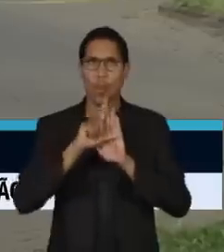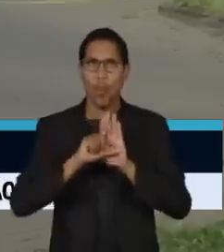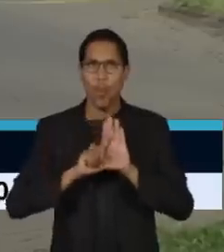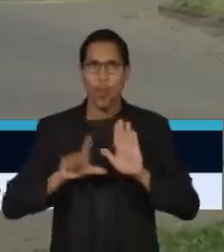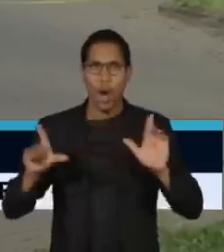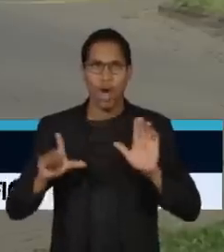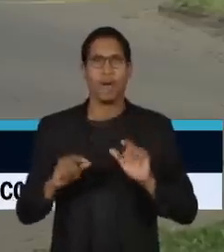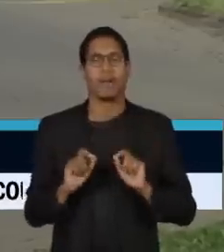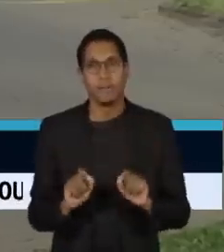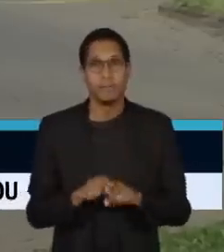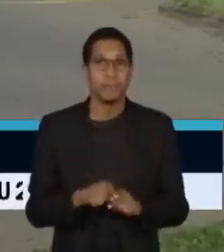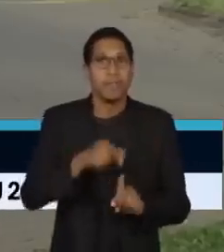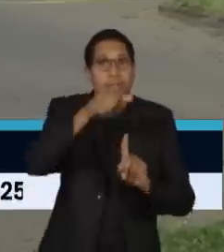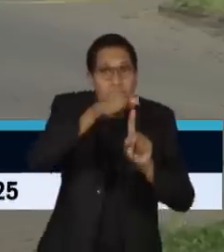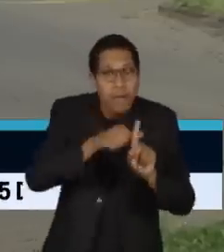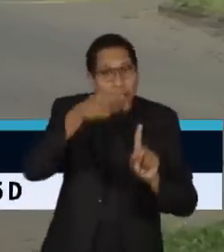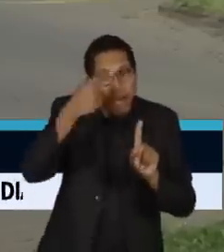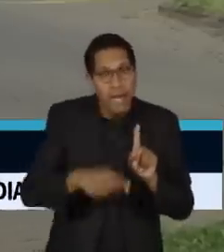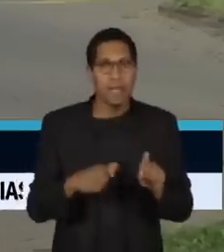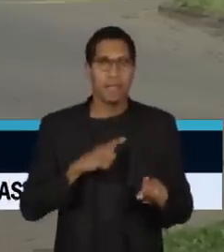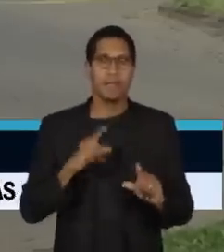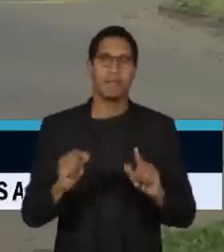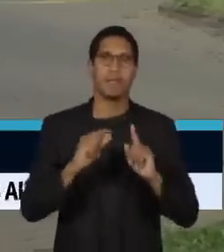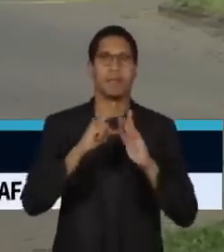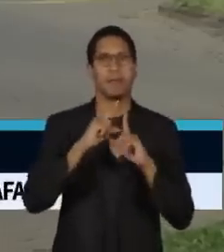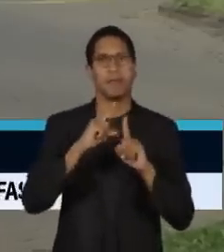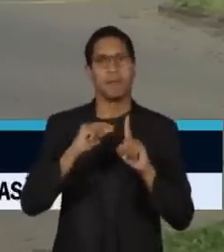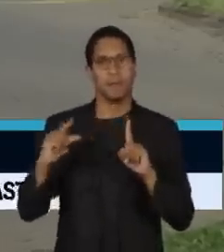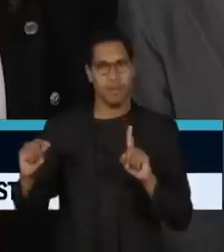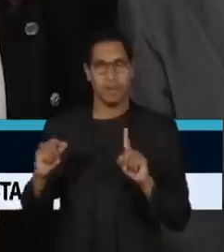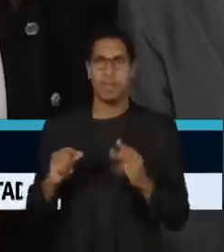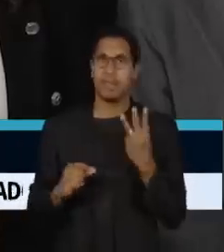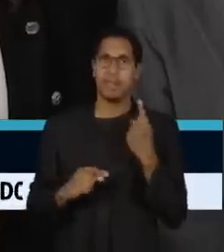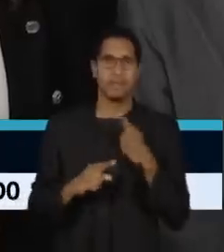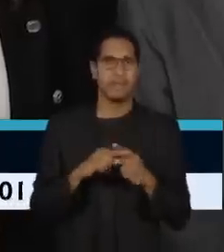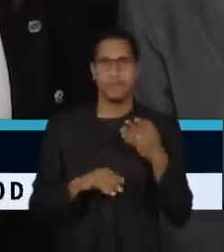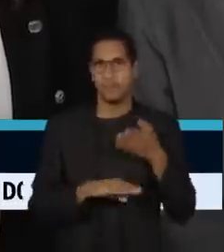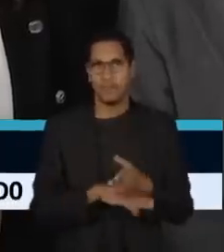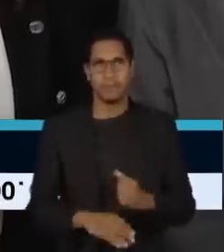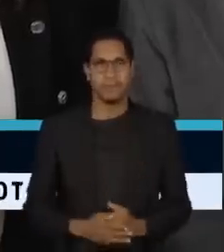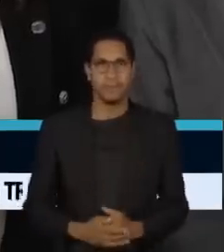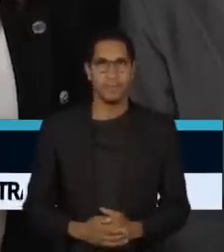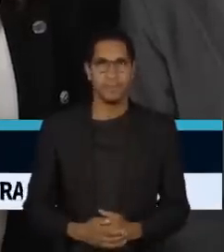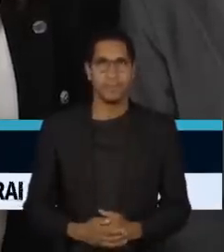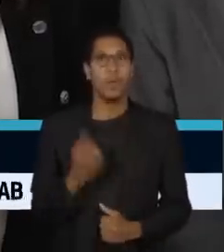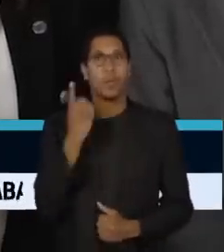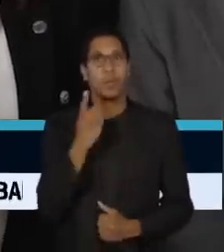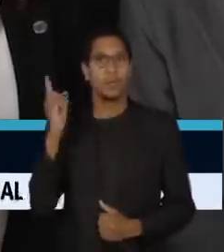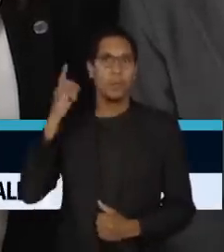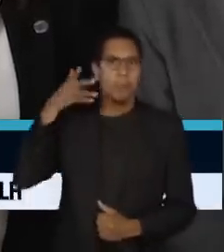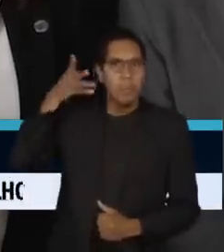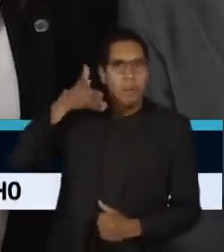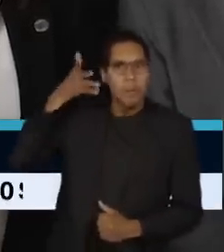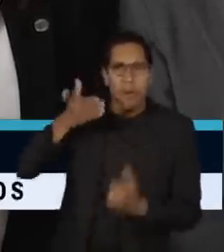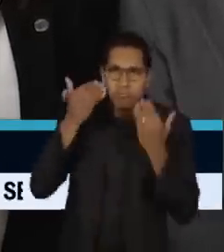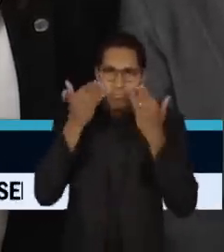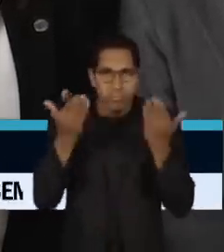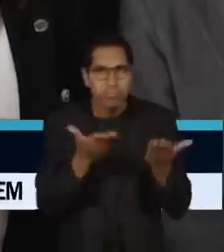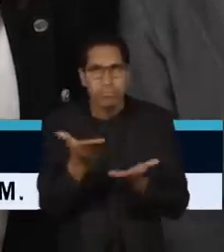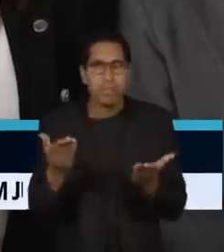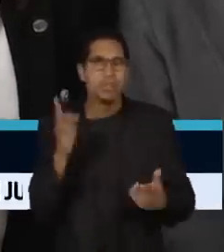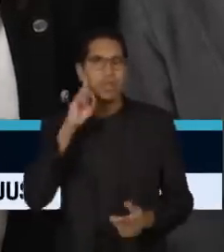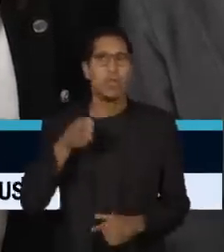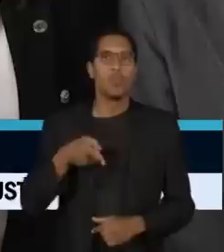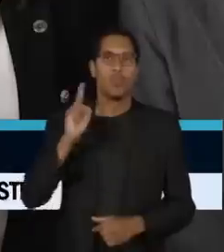este mês, ele esteve no Palácio do Planalto apenas 3 vezes. A última vez que Bolsonaro falou diante da imprensa foi em 1º